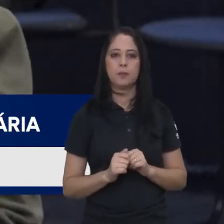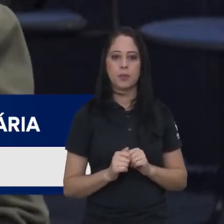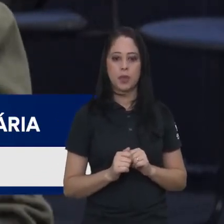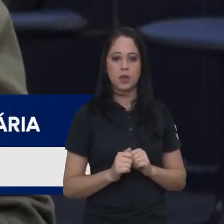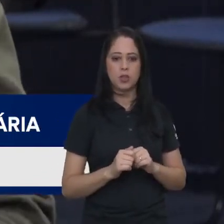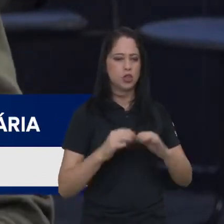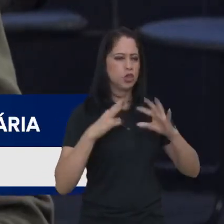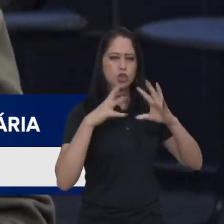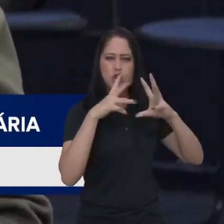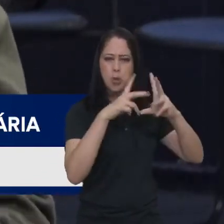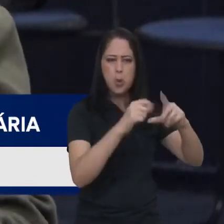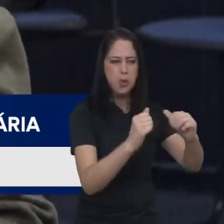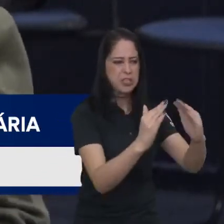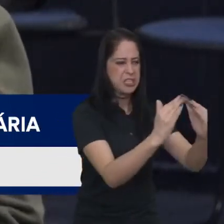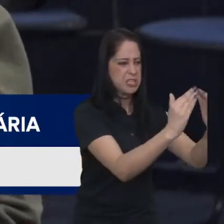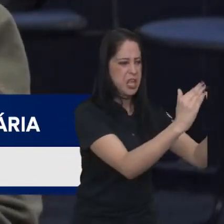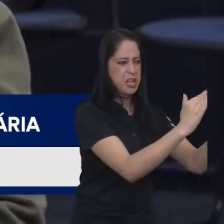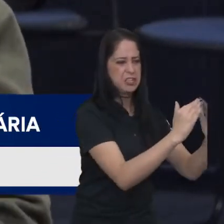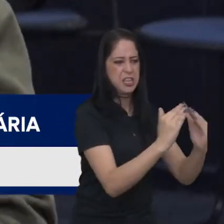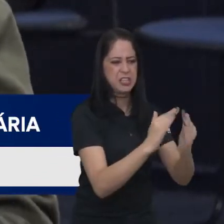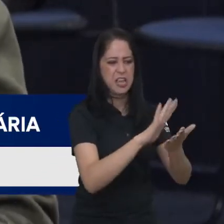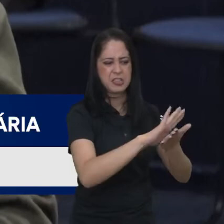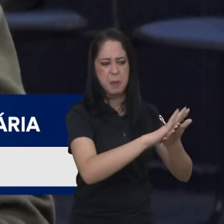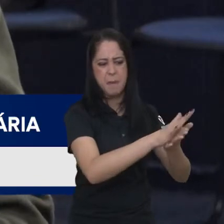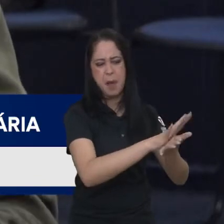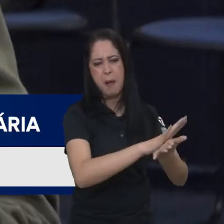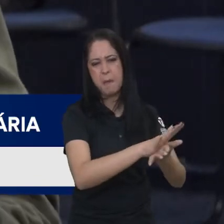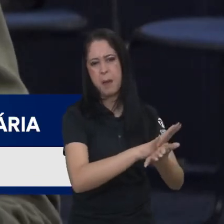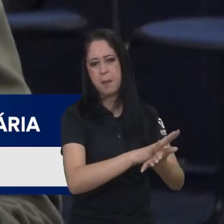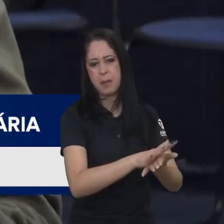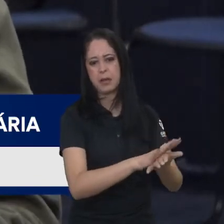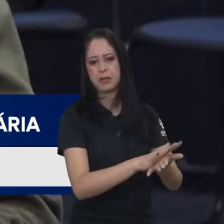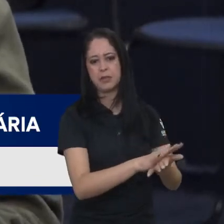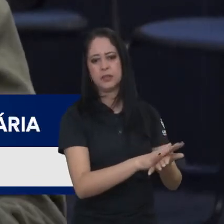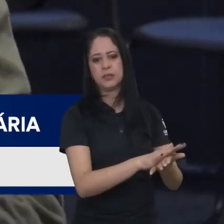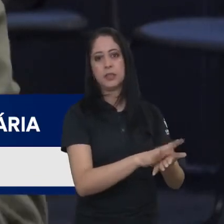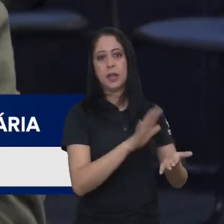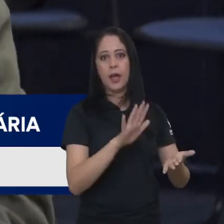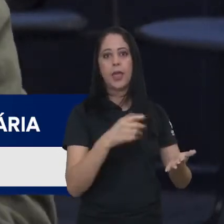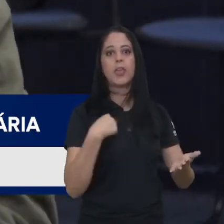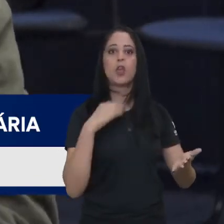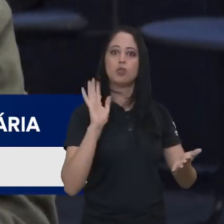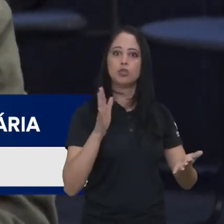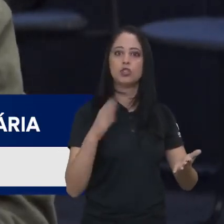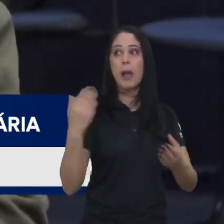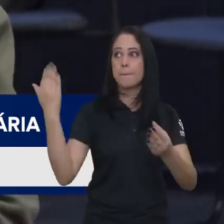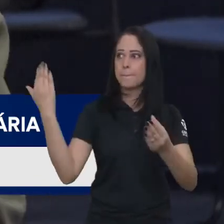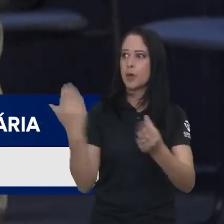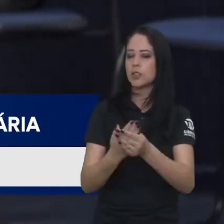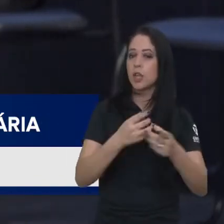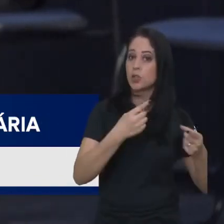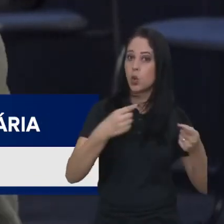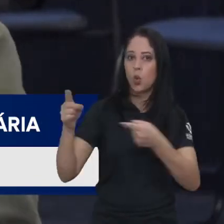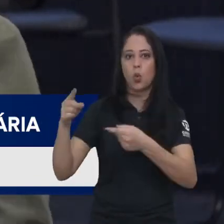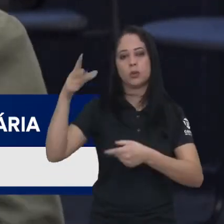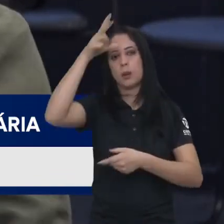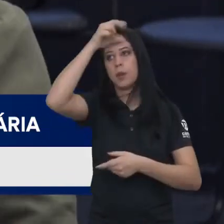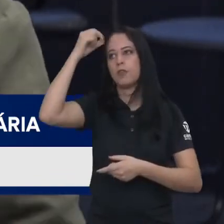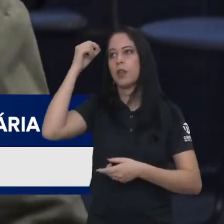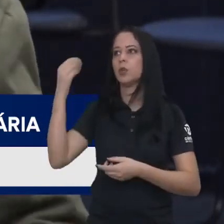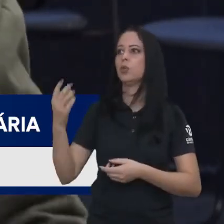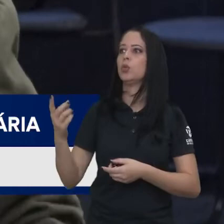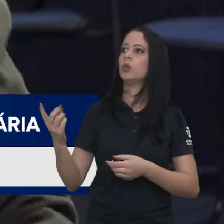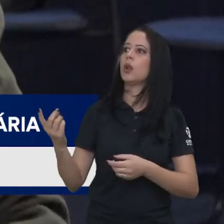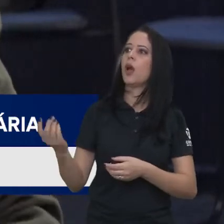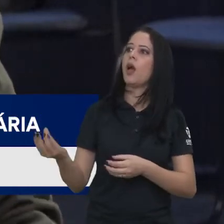as casas que tem lá, porque realmente ele acolhe a família. Então, gente entra com recurso com a prefeitura, pede para restituir